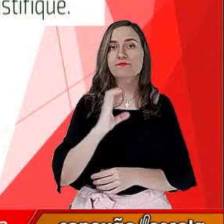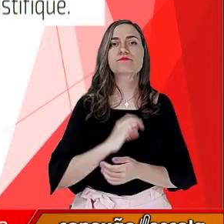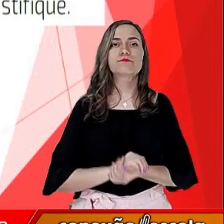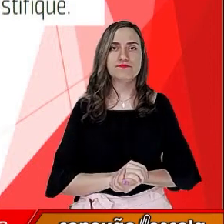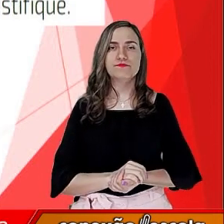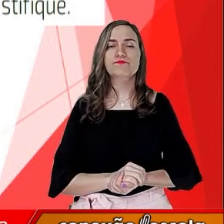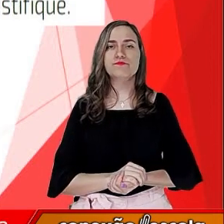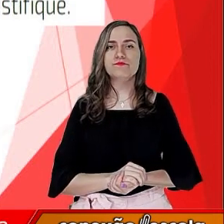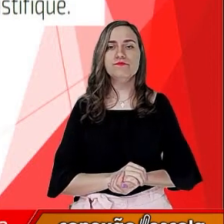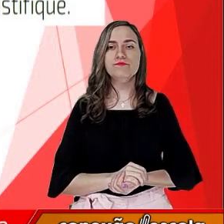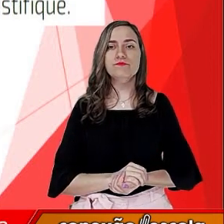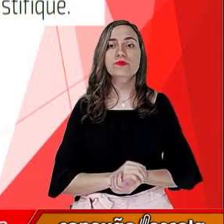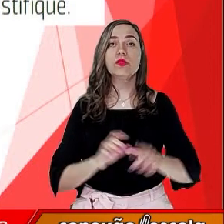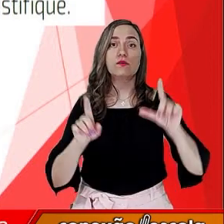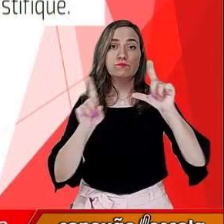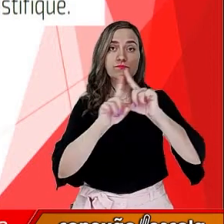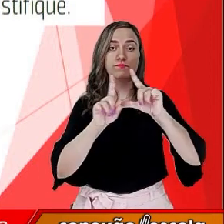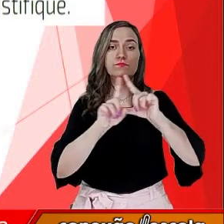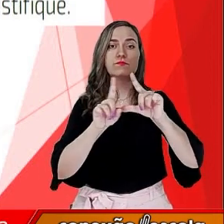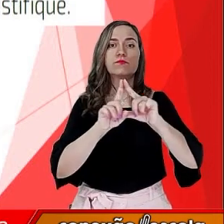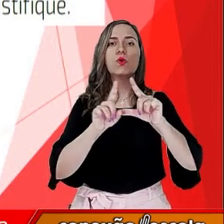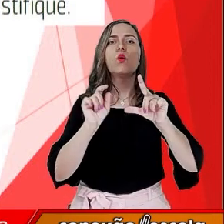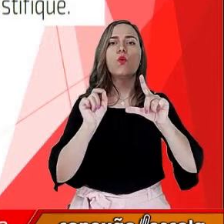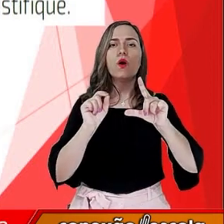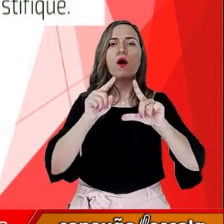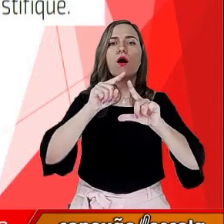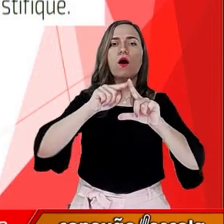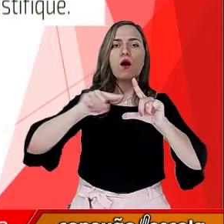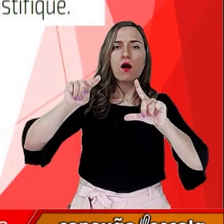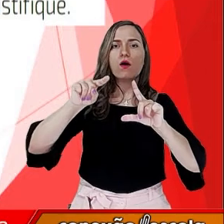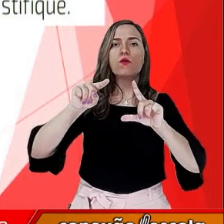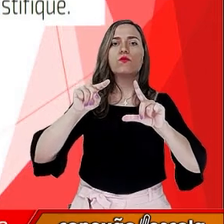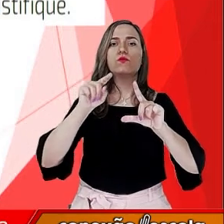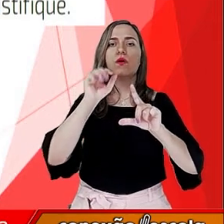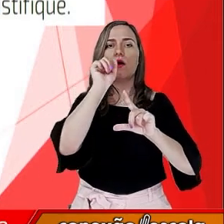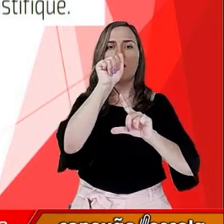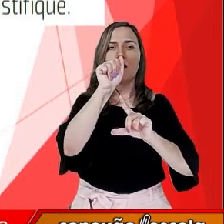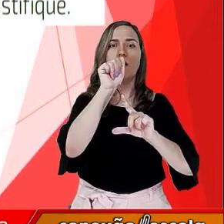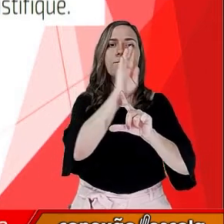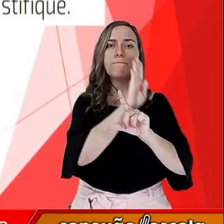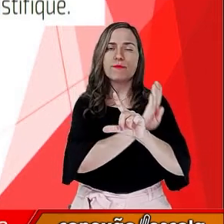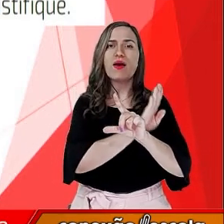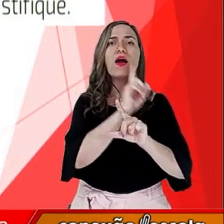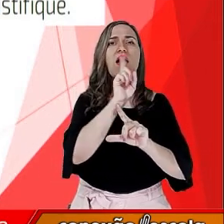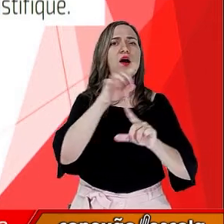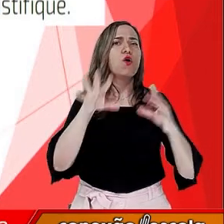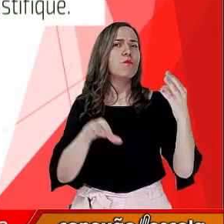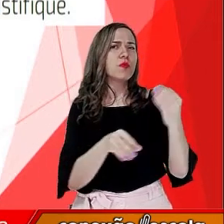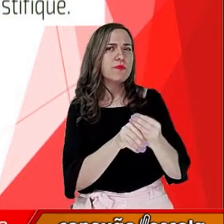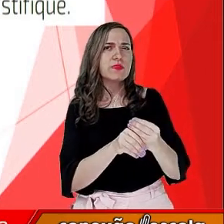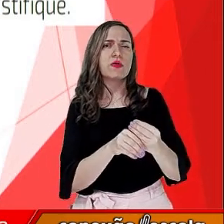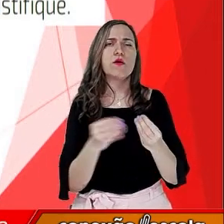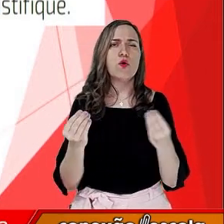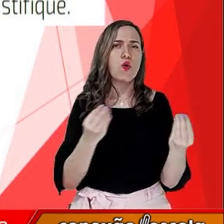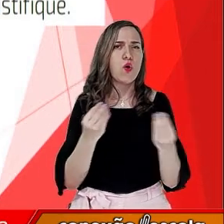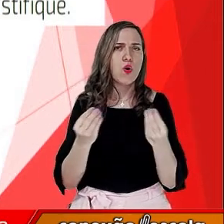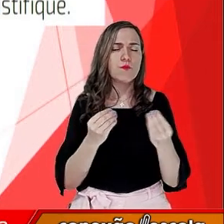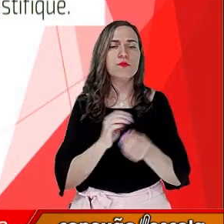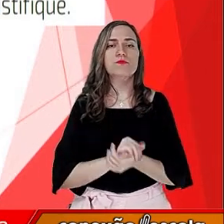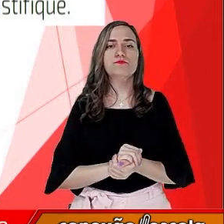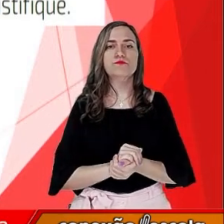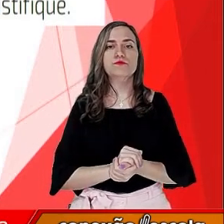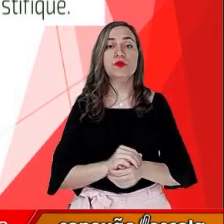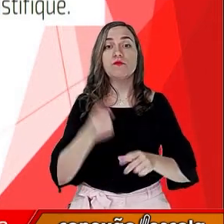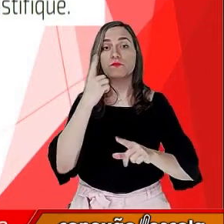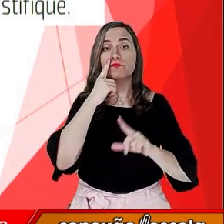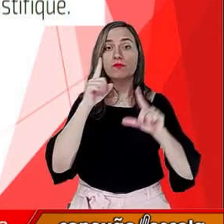Os ângulos A e B são complementares ou suplementares? O ângulo A e o ângulo B, um